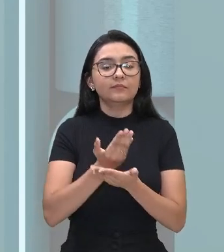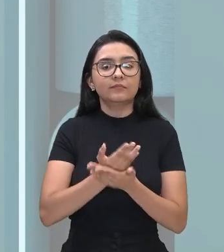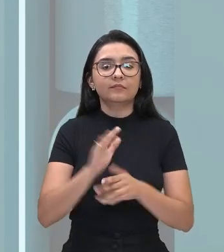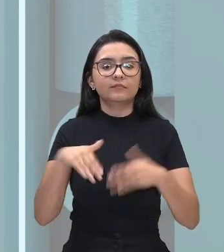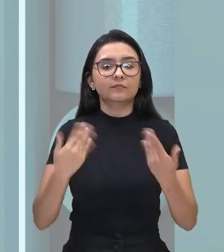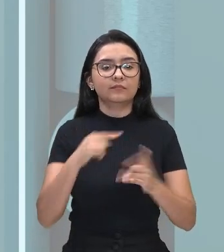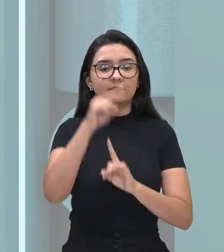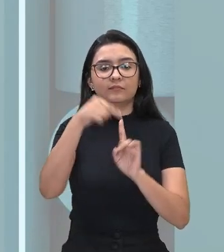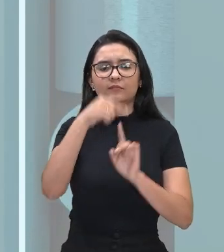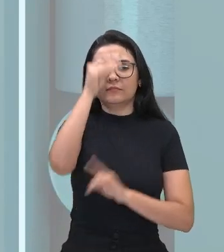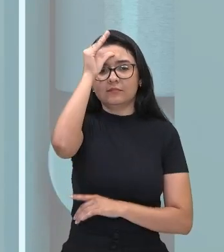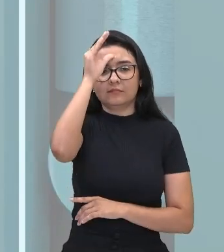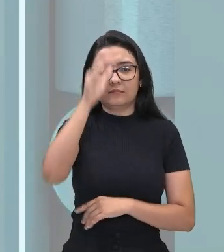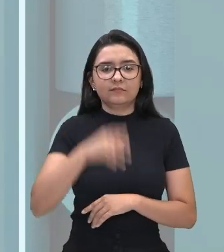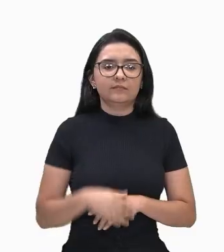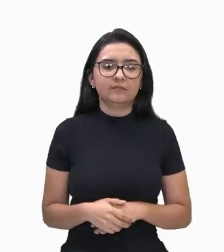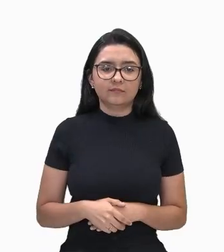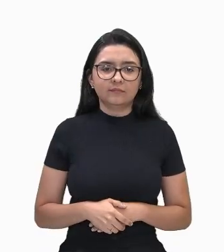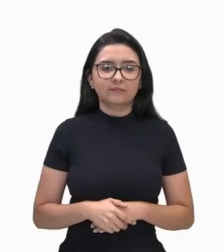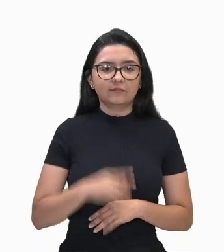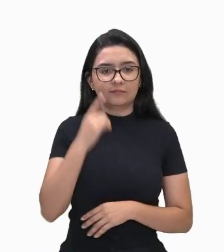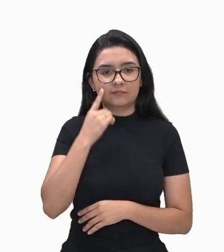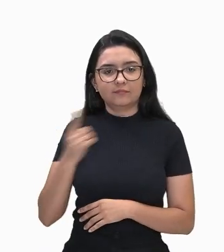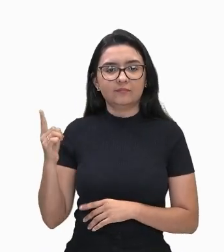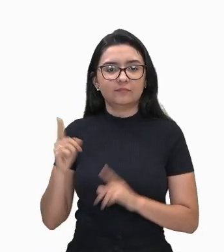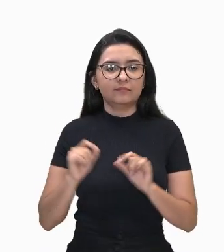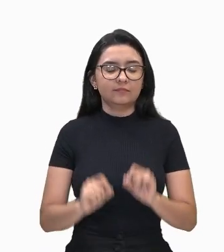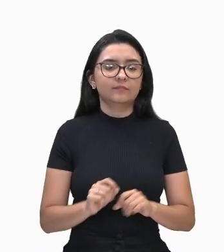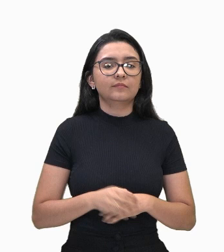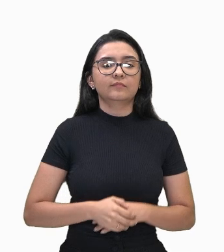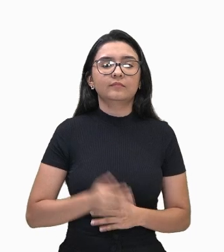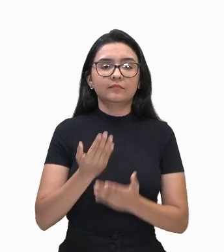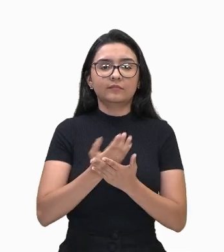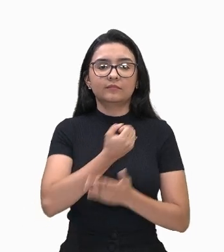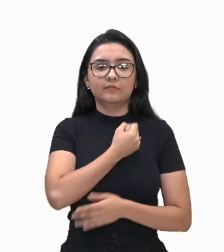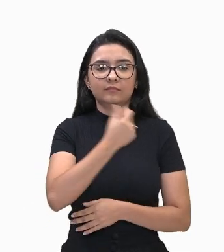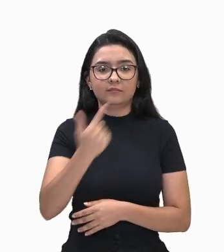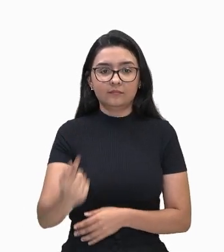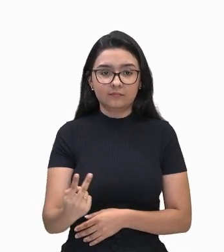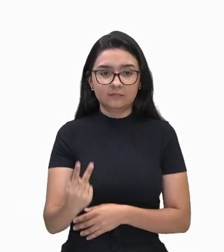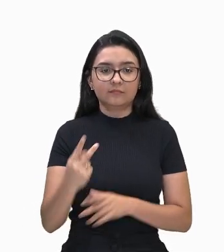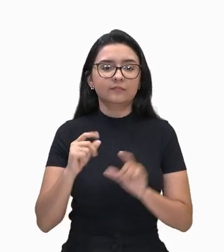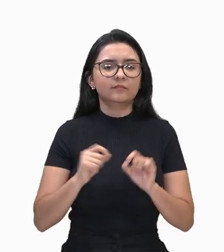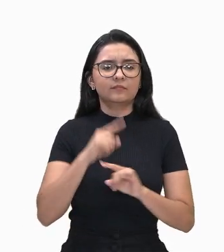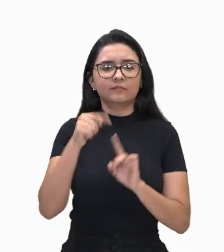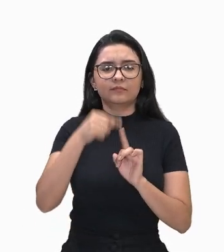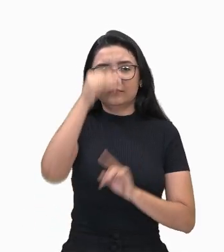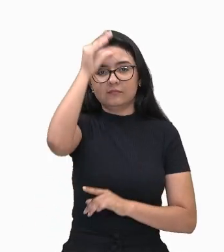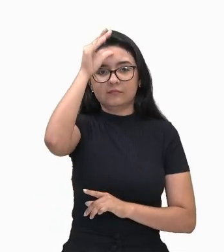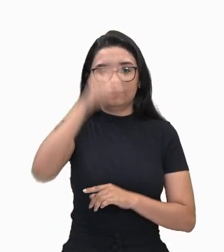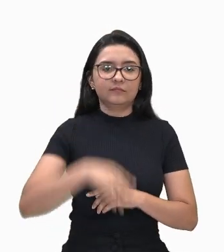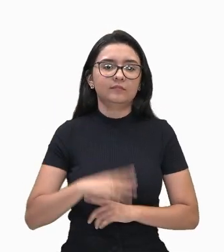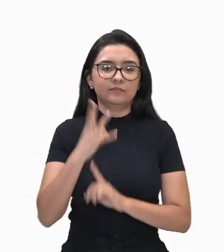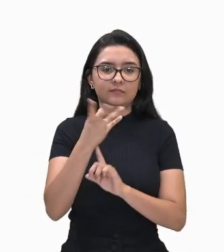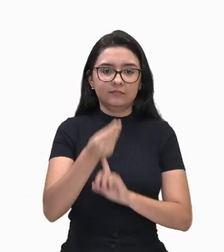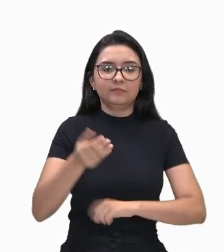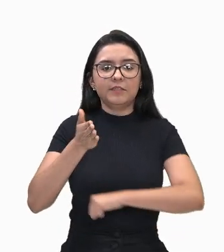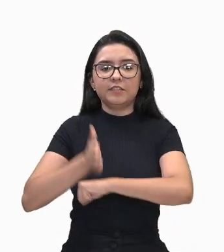como objeto de conhecimento. A nossa aula número 2, objeto de conhecimento, a arte